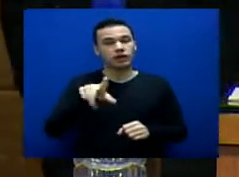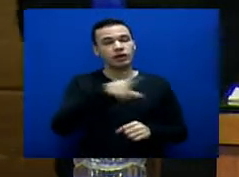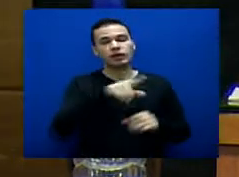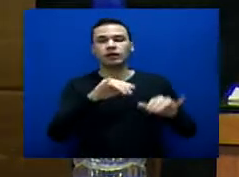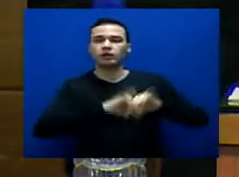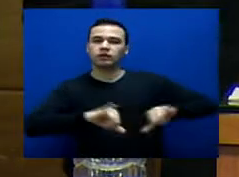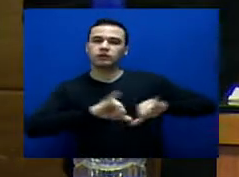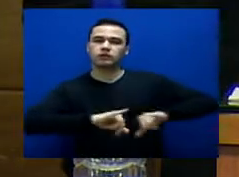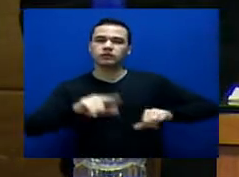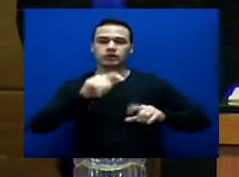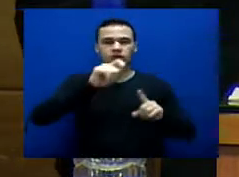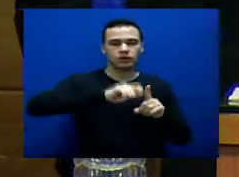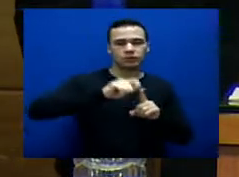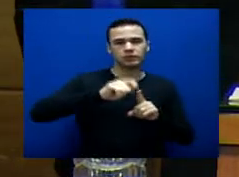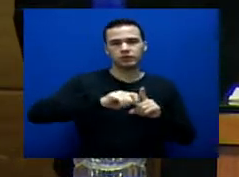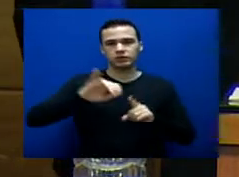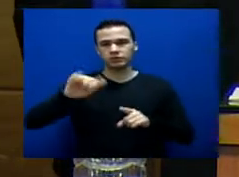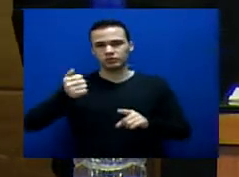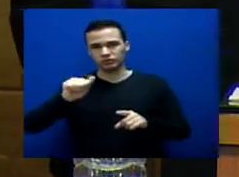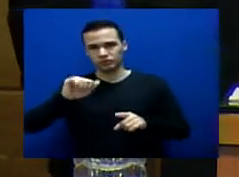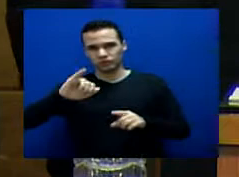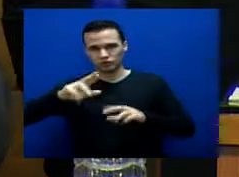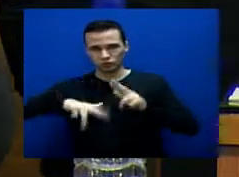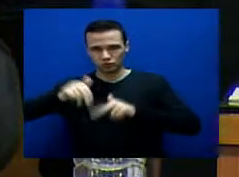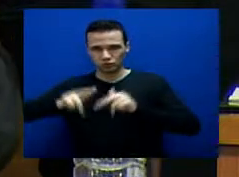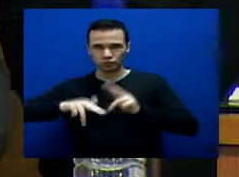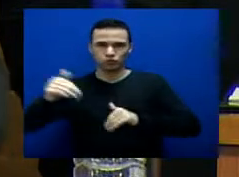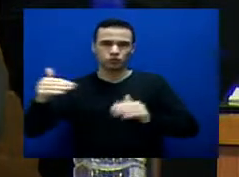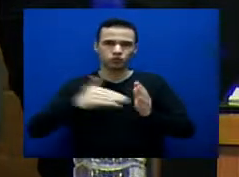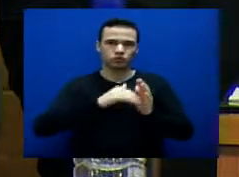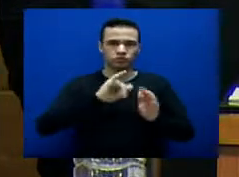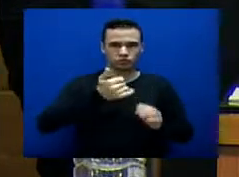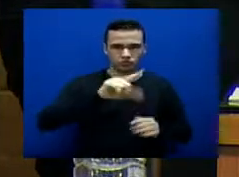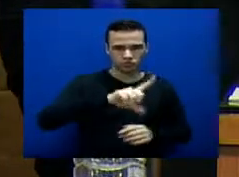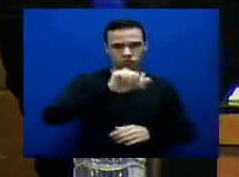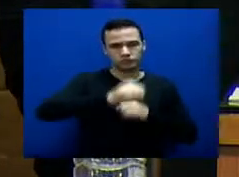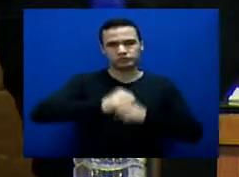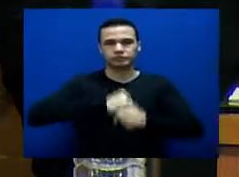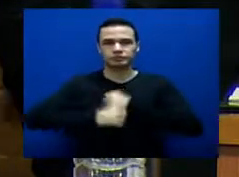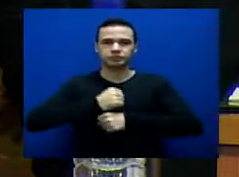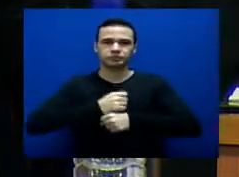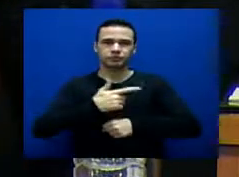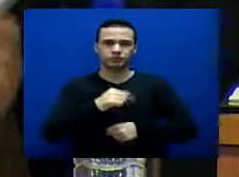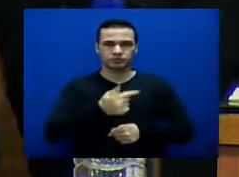contas referente aos meses de junho e julho de 2017.